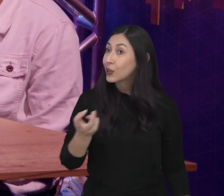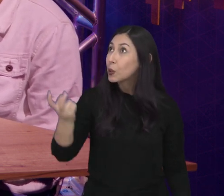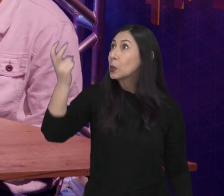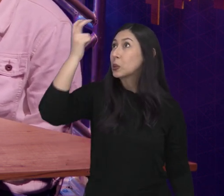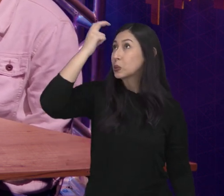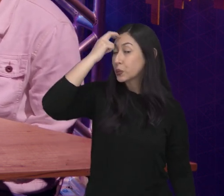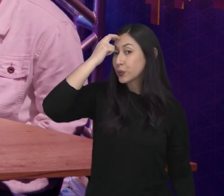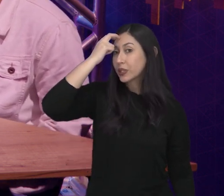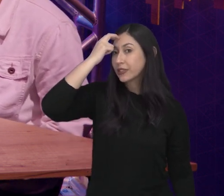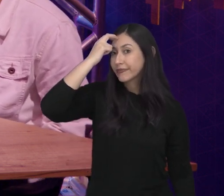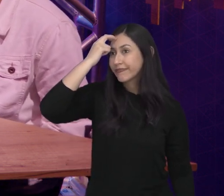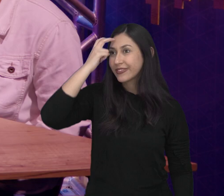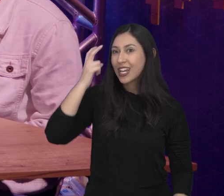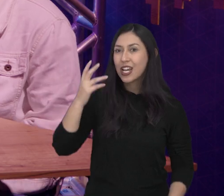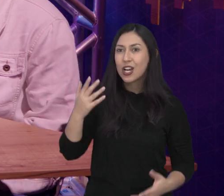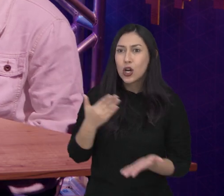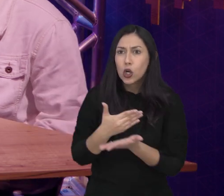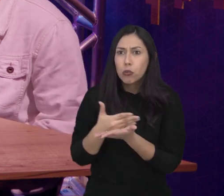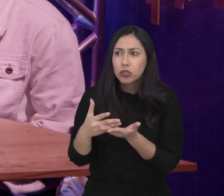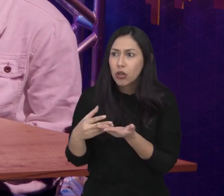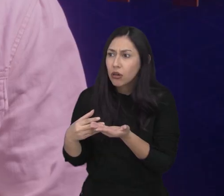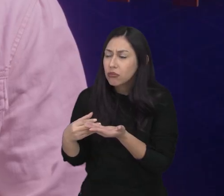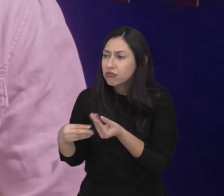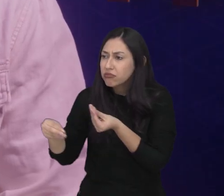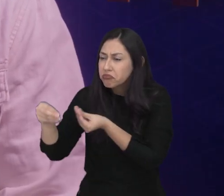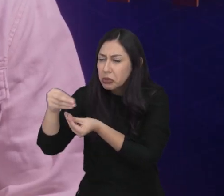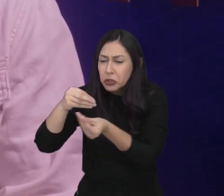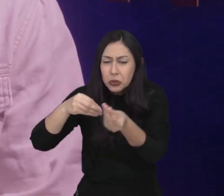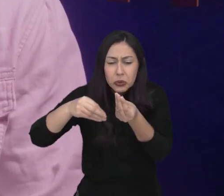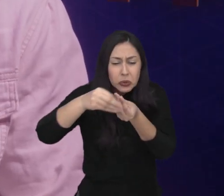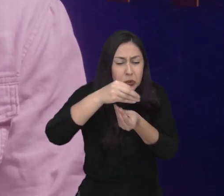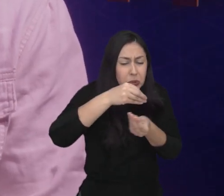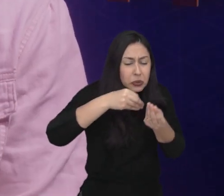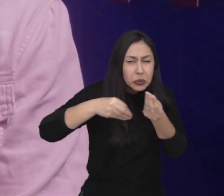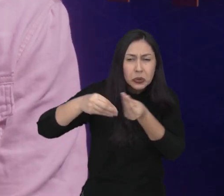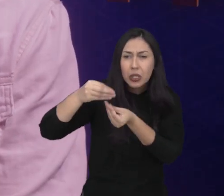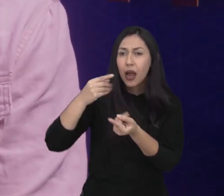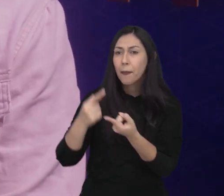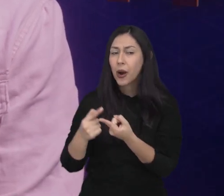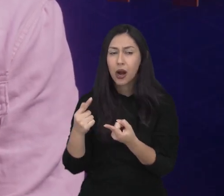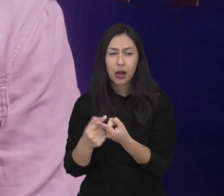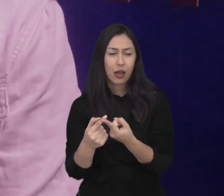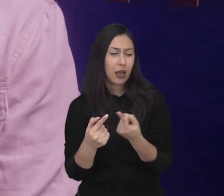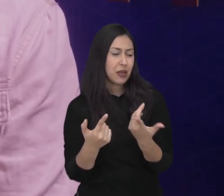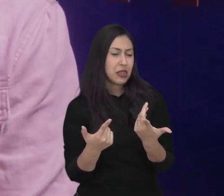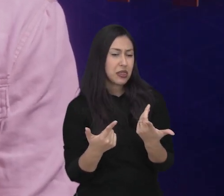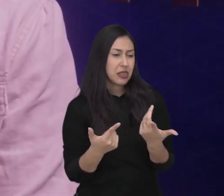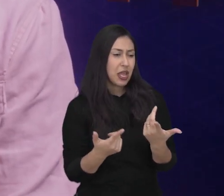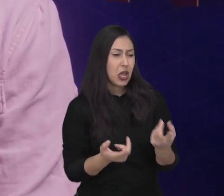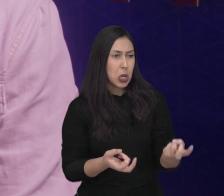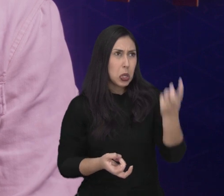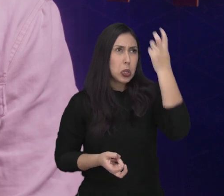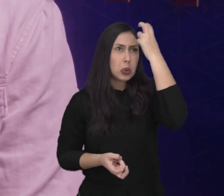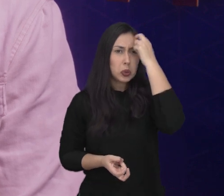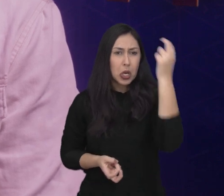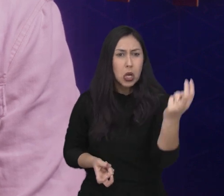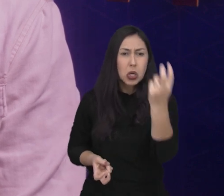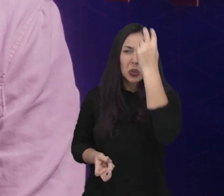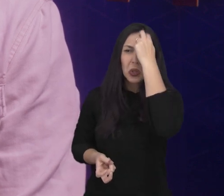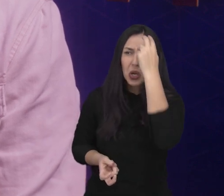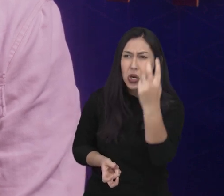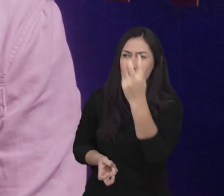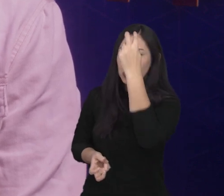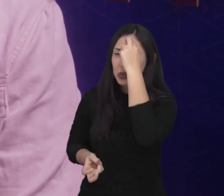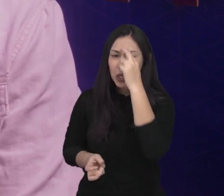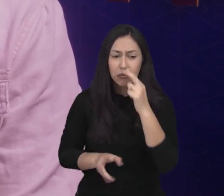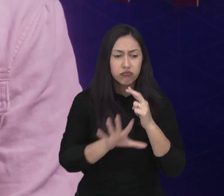ela foi realmente se fundindo com desses outros povos que vieram para cá, né, das pessoas, desses imigrantes